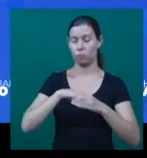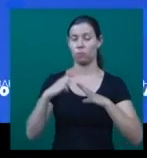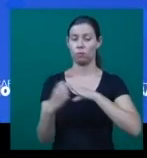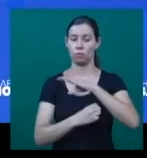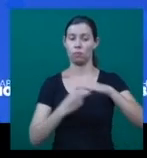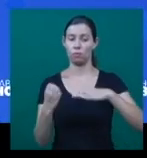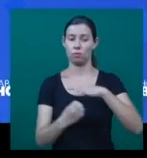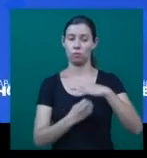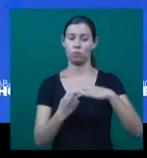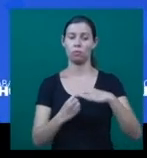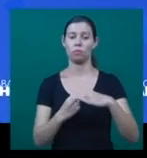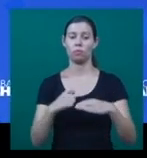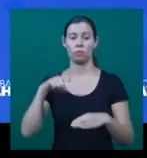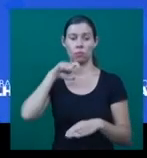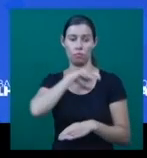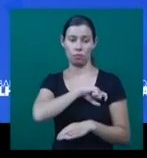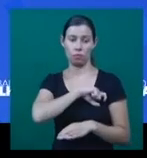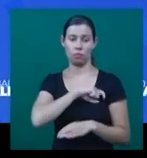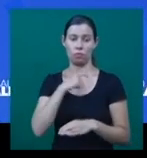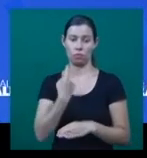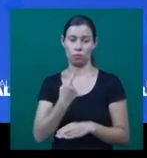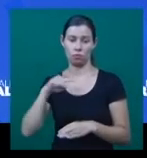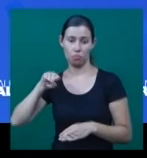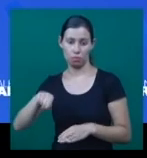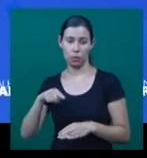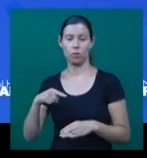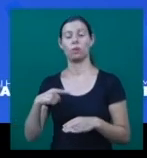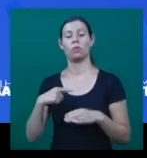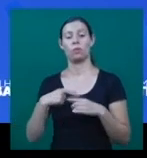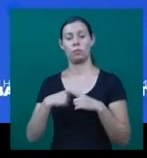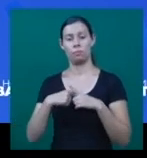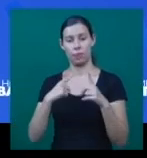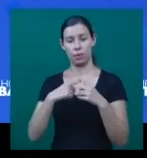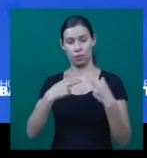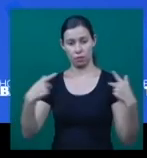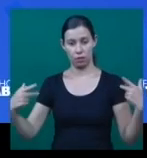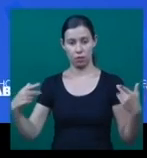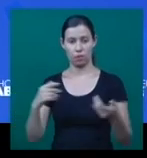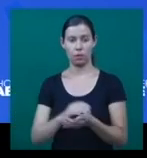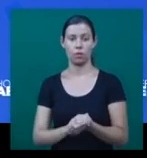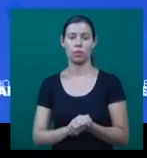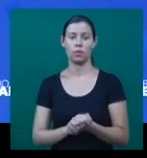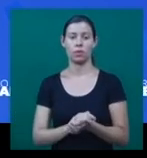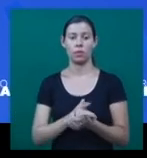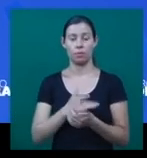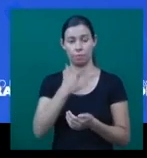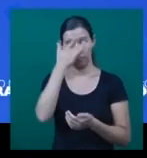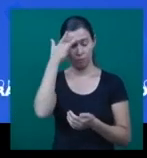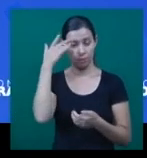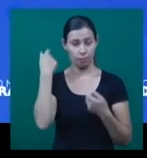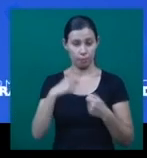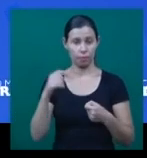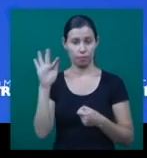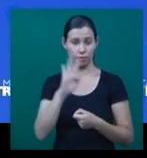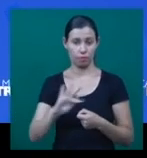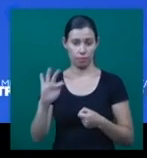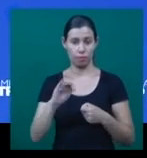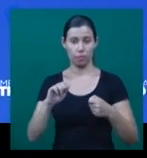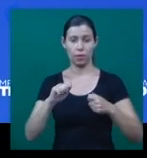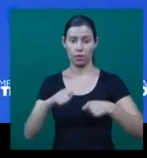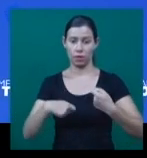A bolsa auxílio de R$ 1.000,00, mais vale transporte e ticket alimentação. O interessado precisa cursar superior